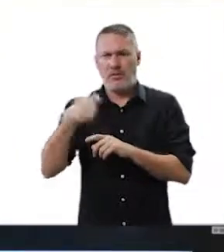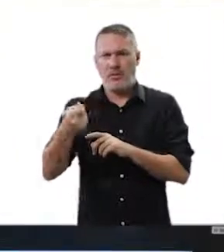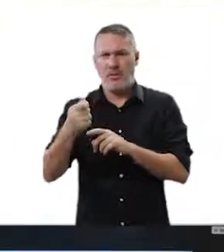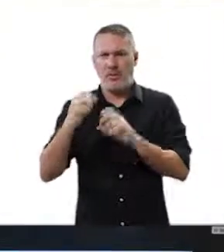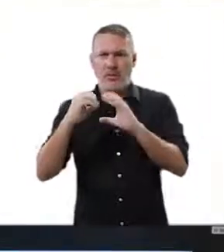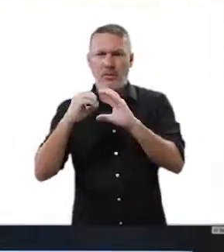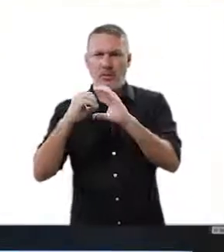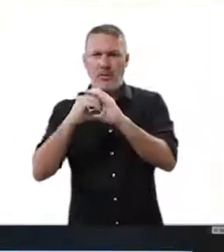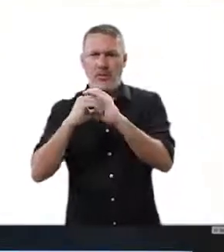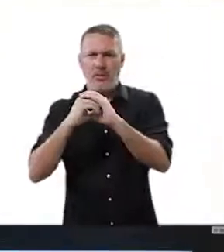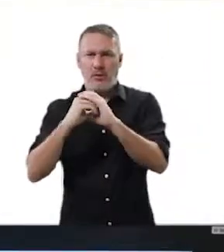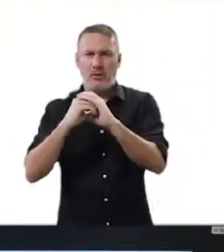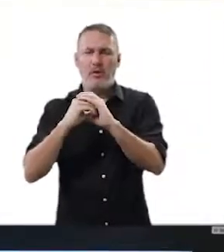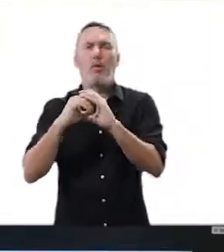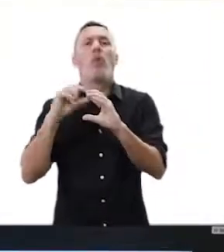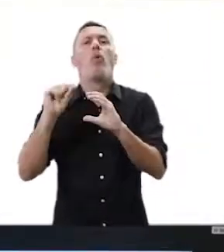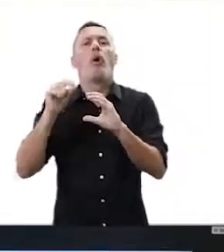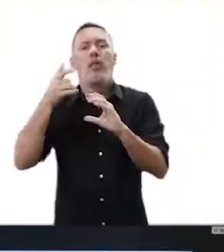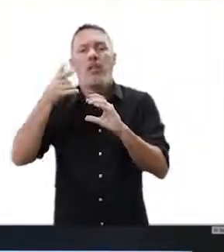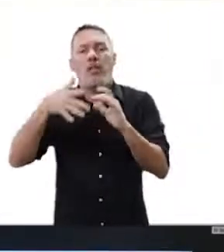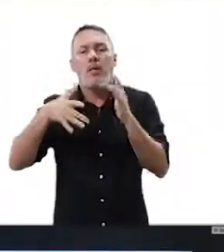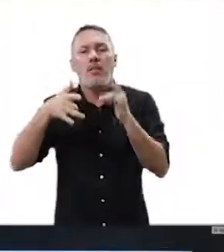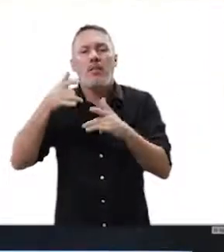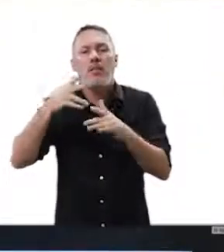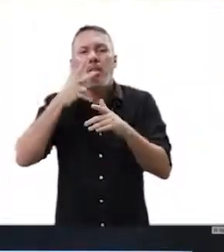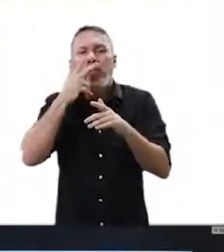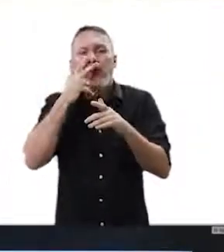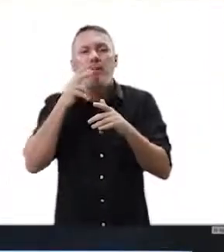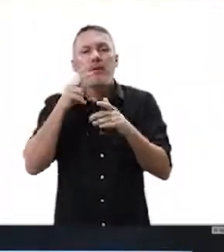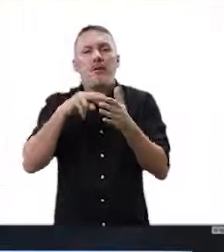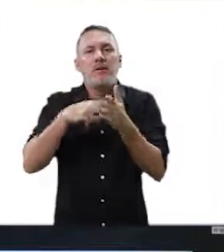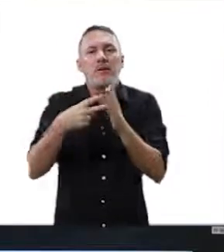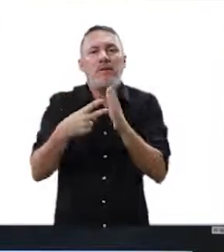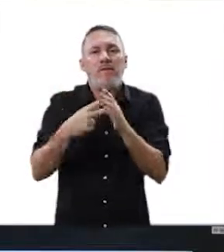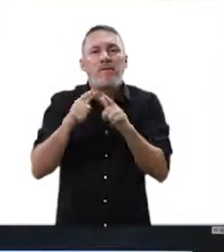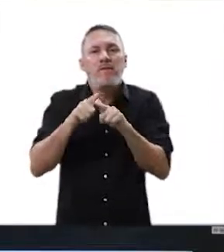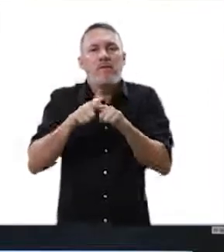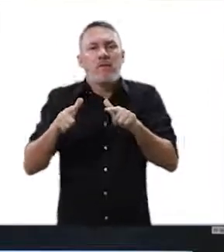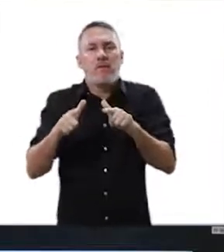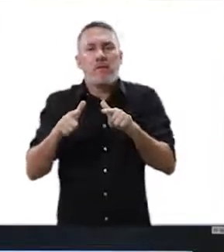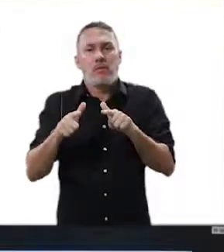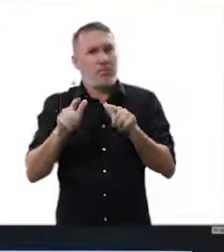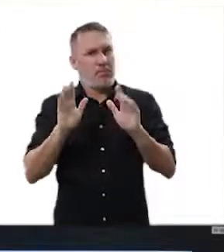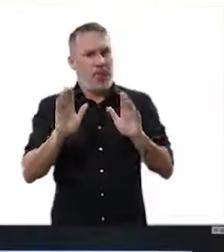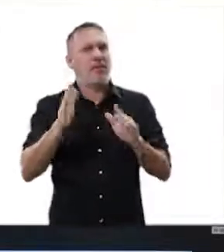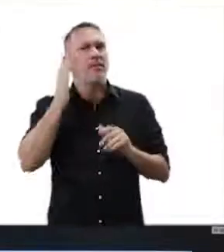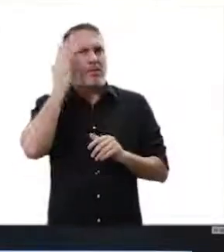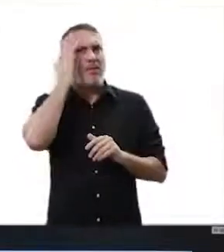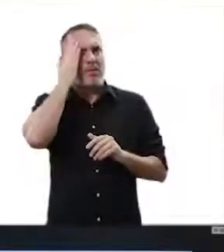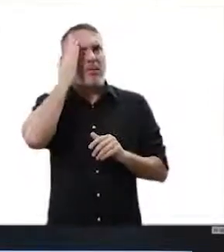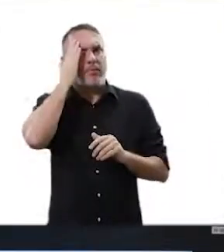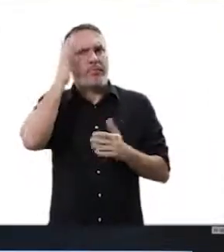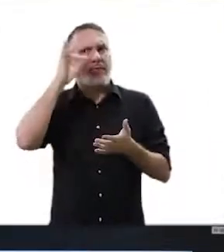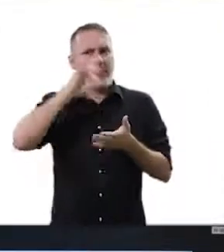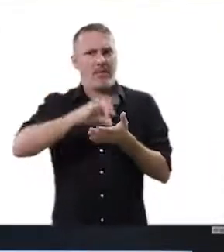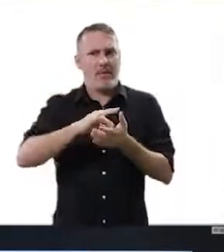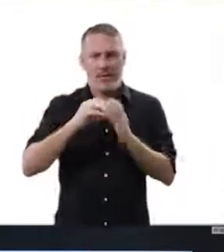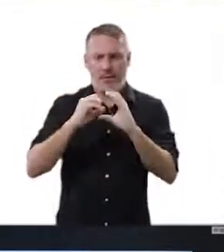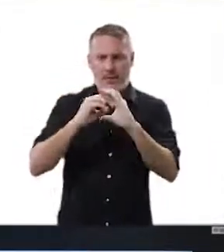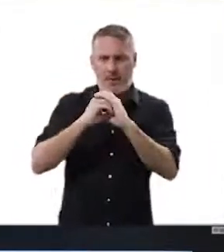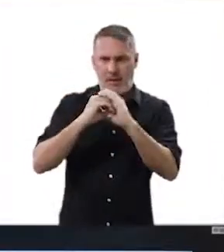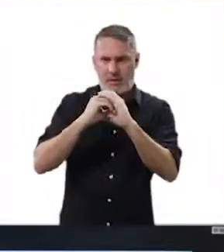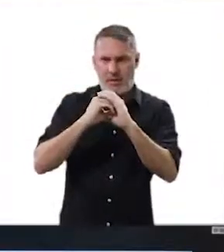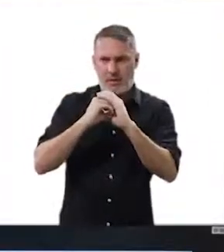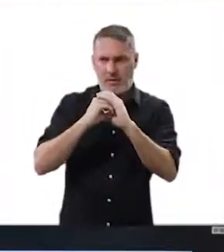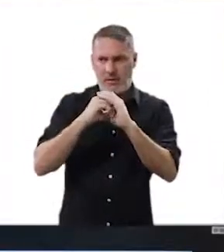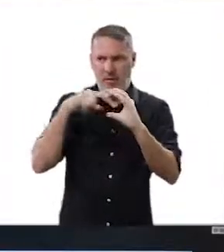vazios, por isso que ficou esse nome. Só que a gente sabe que, na realidade, uma célula não é vazia. Ela tem